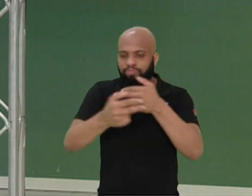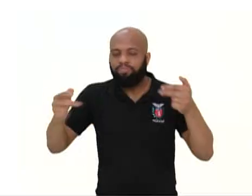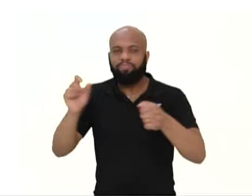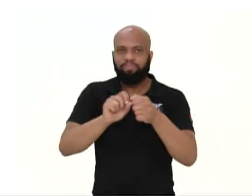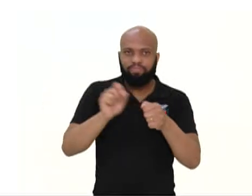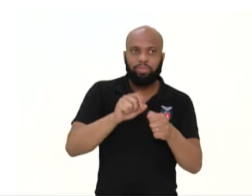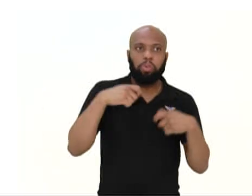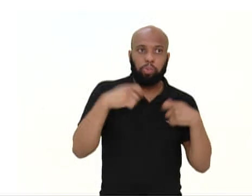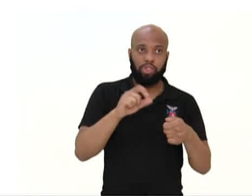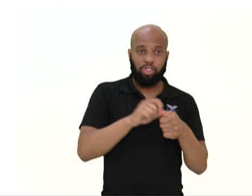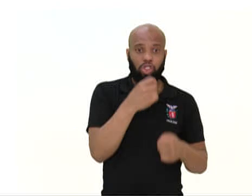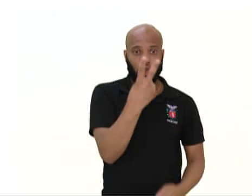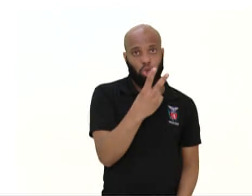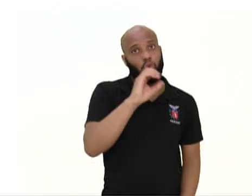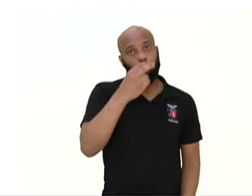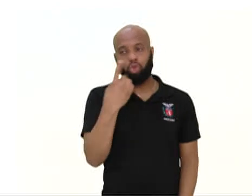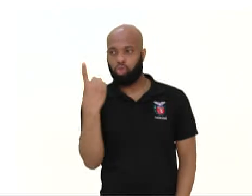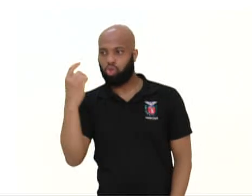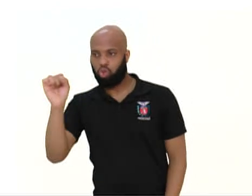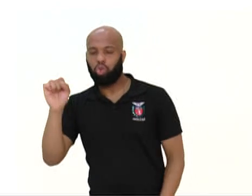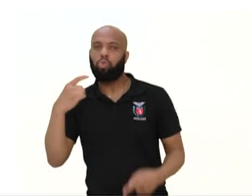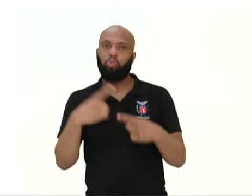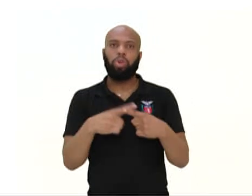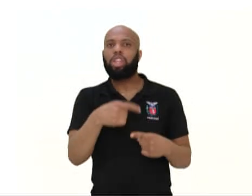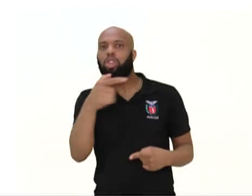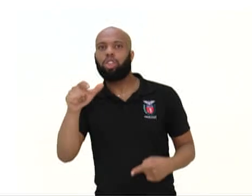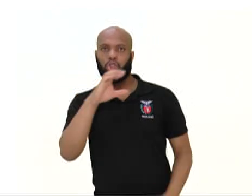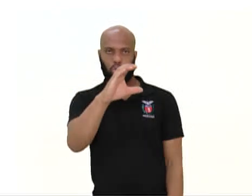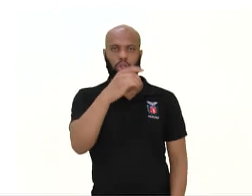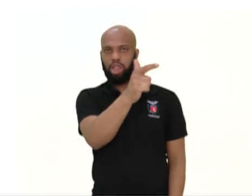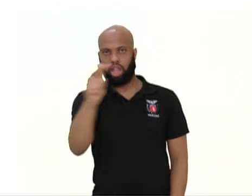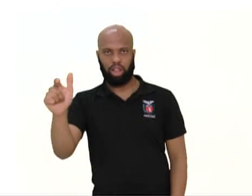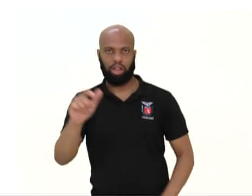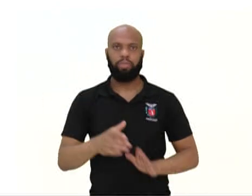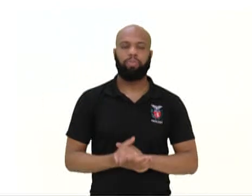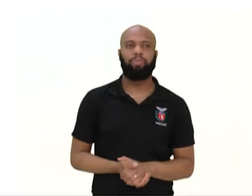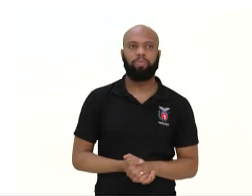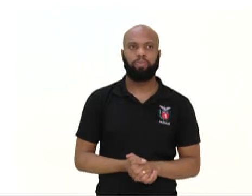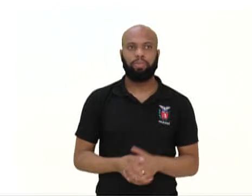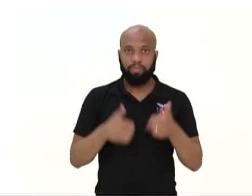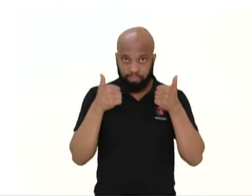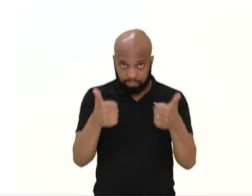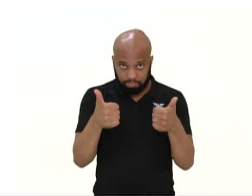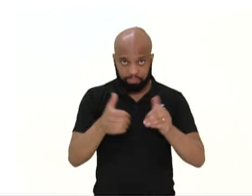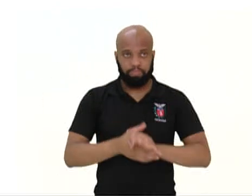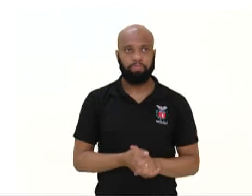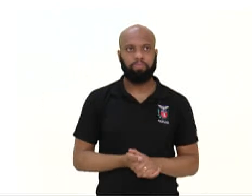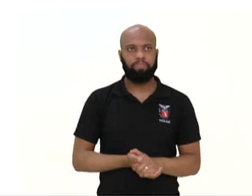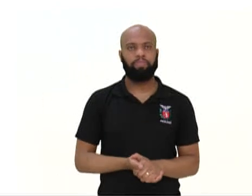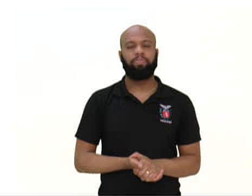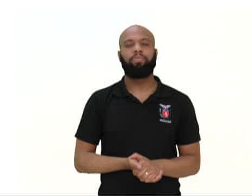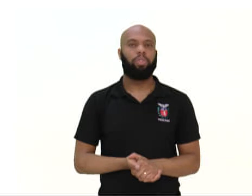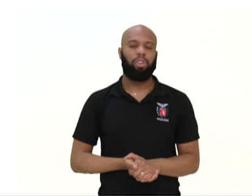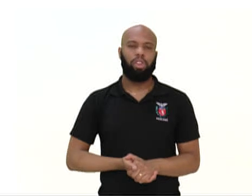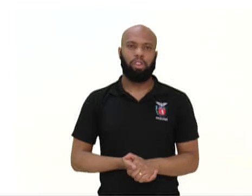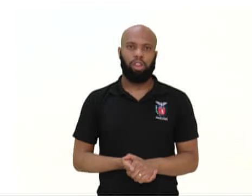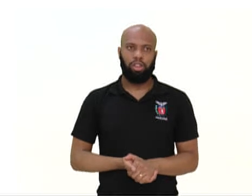produzidos 2 ou 18 unidades para que não tenha custo nenhum. Beleza? Certo?